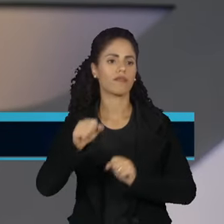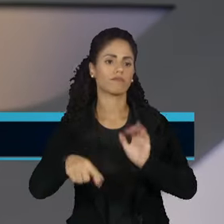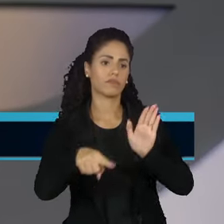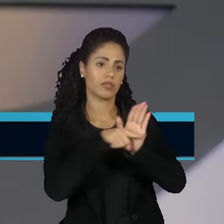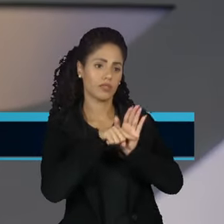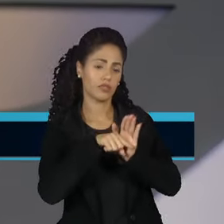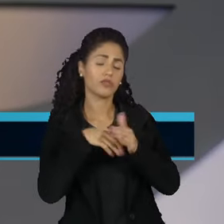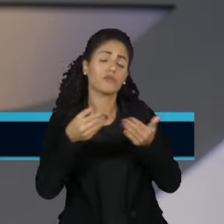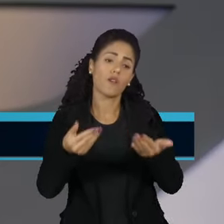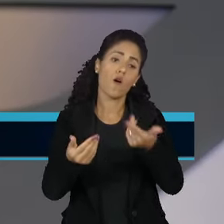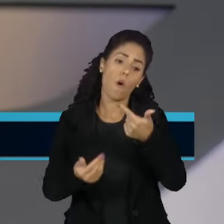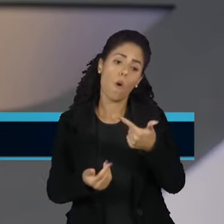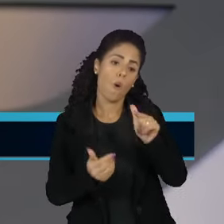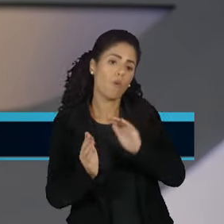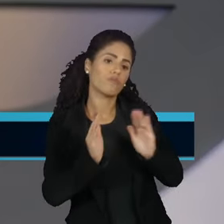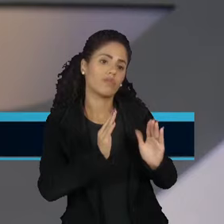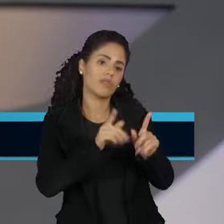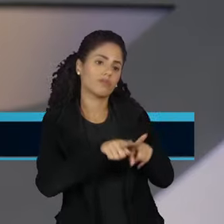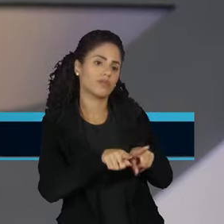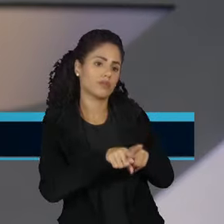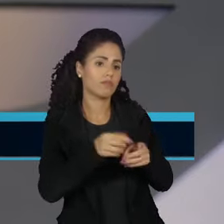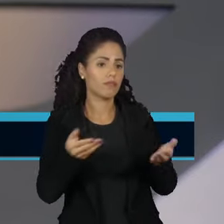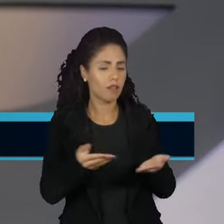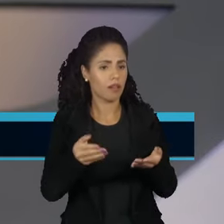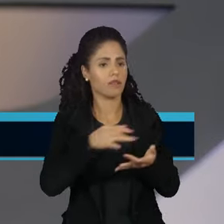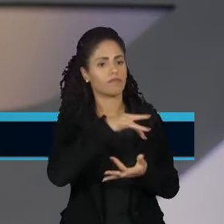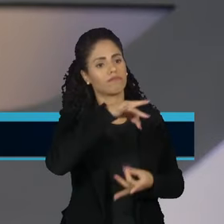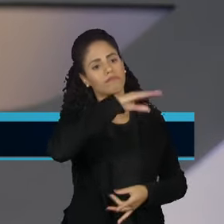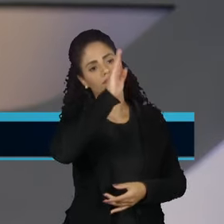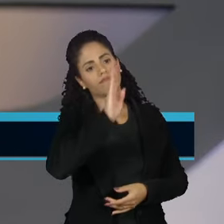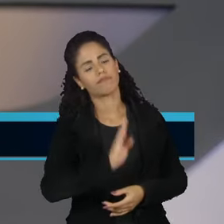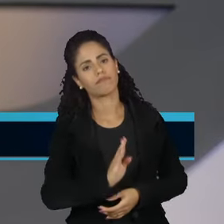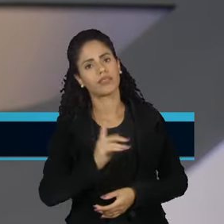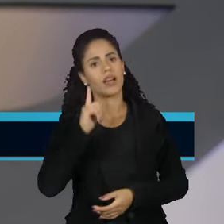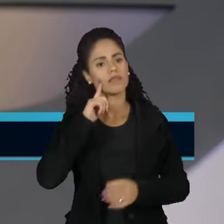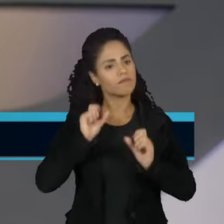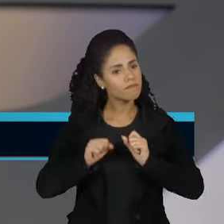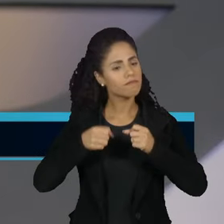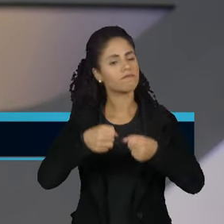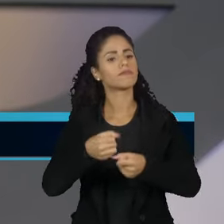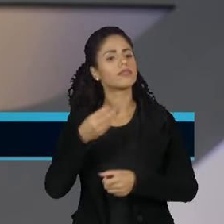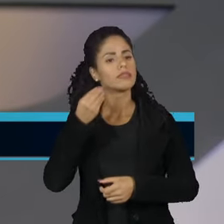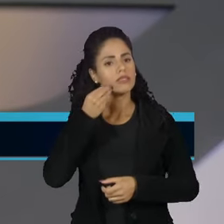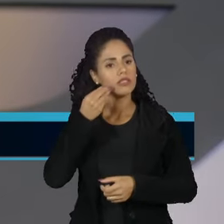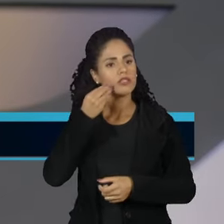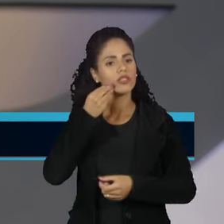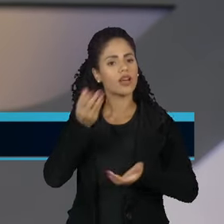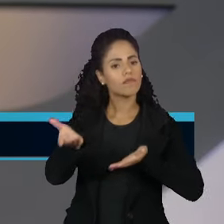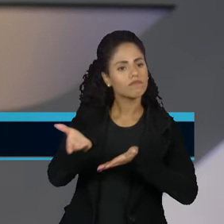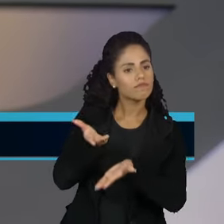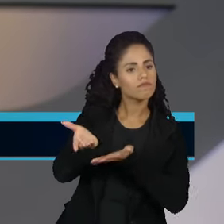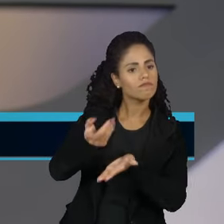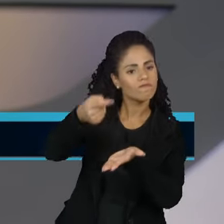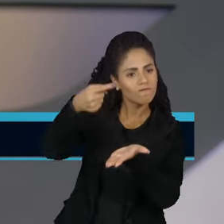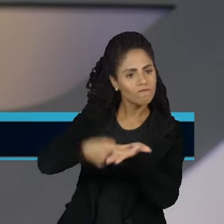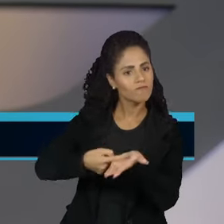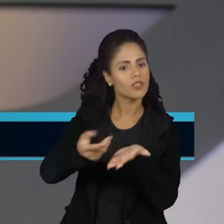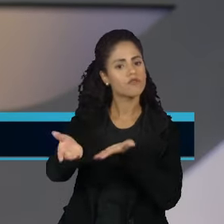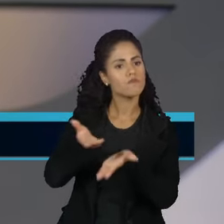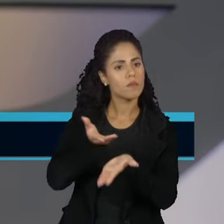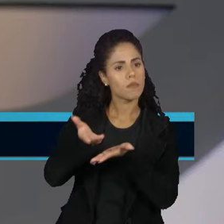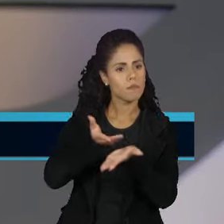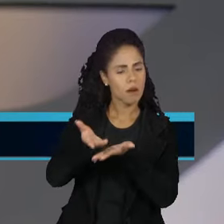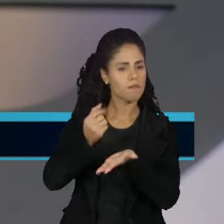governo. E de outro lado é que a diplomacia brasileira, ela se empenhou muito em construir esse acordo, que é o Acordo